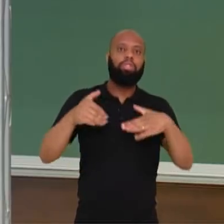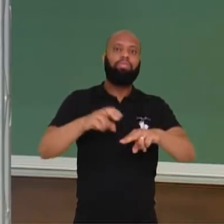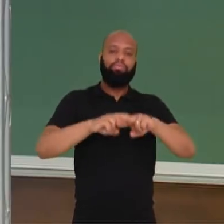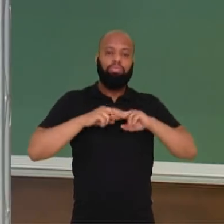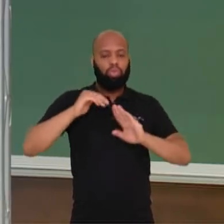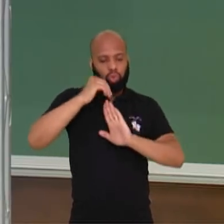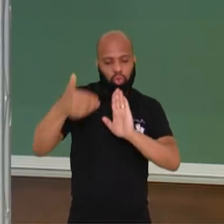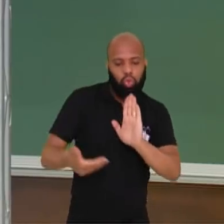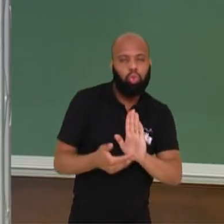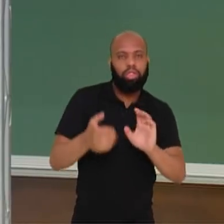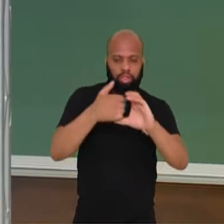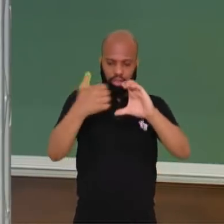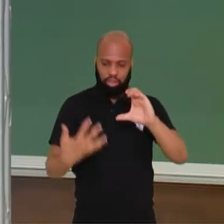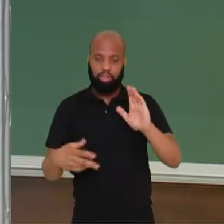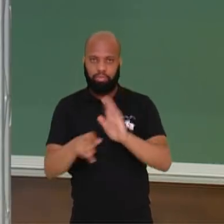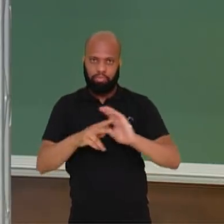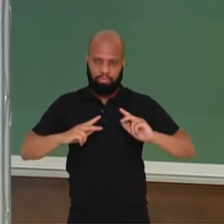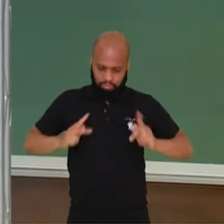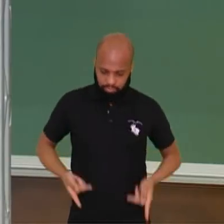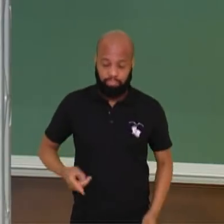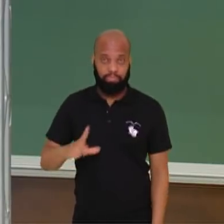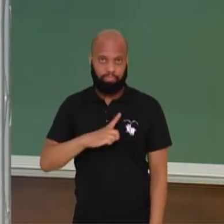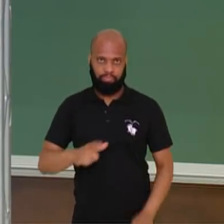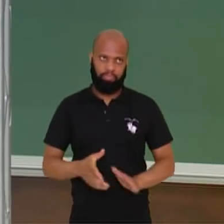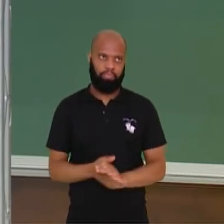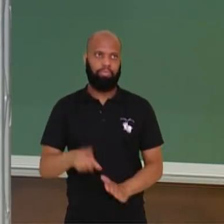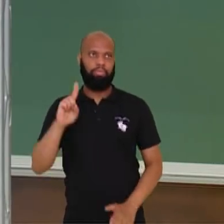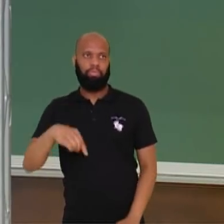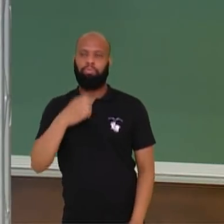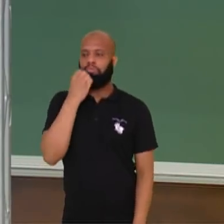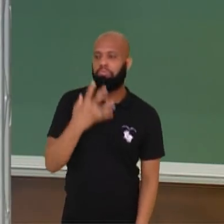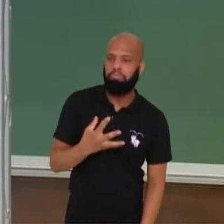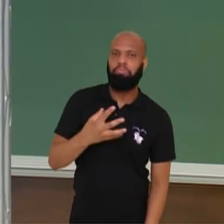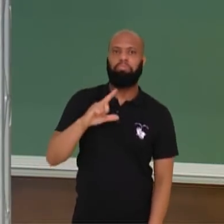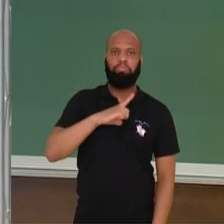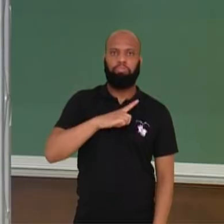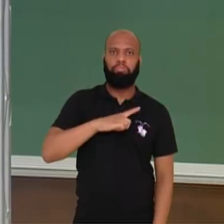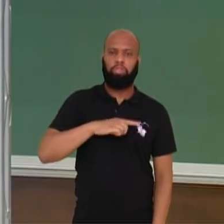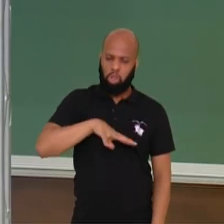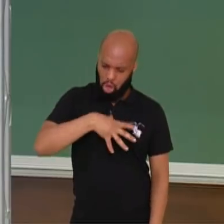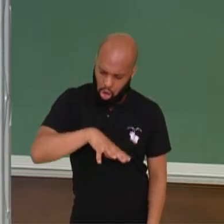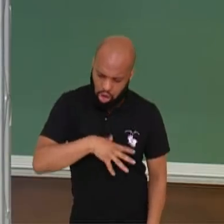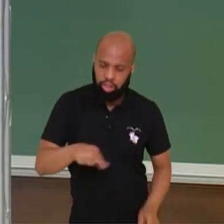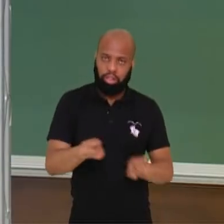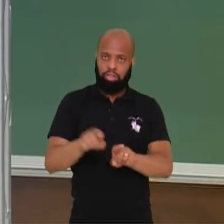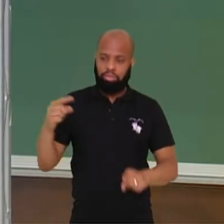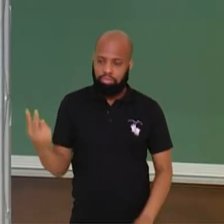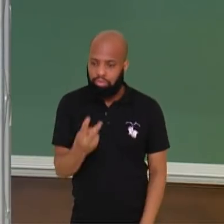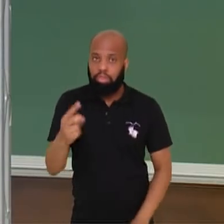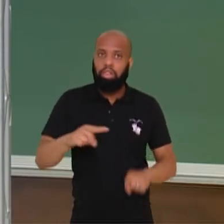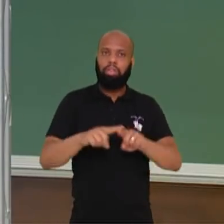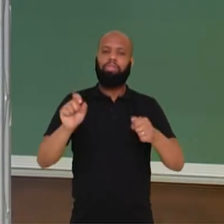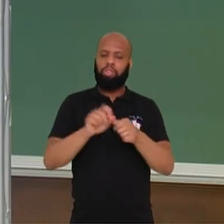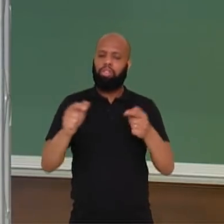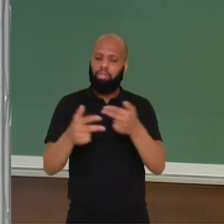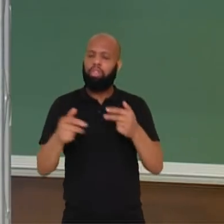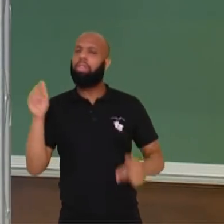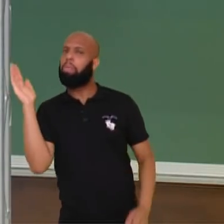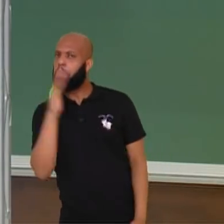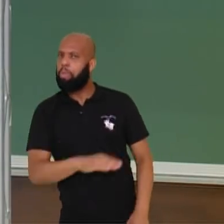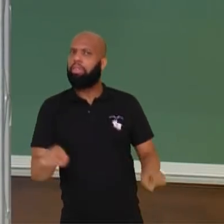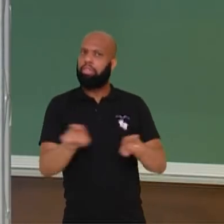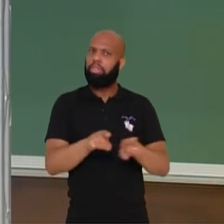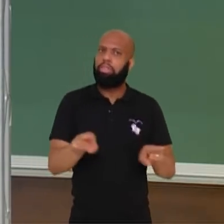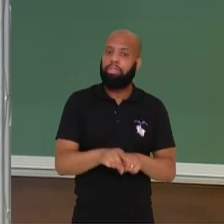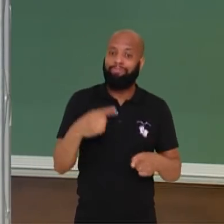as características que nós encontramos em seres humanos. São bons, são corajosos, valorosos, mas também são capazes das ações mais baixas. A